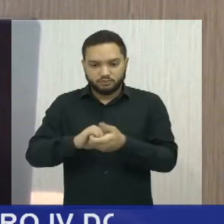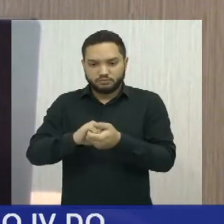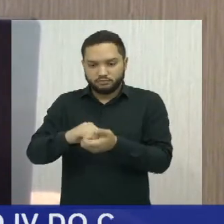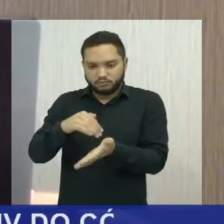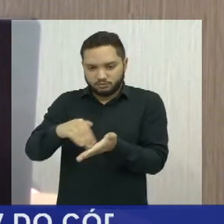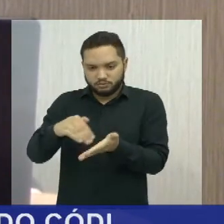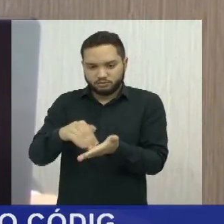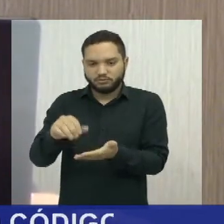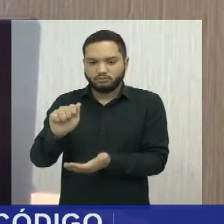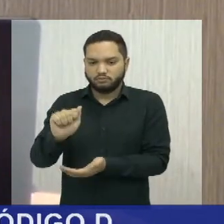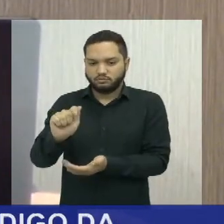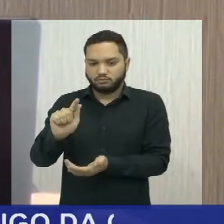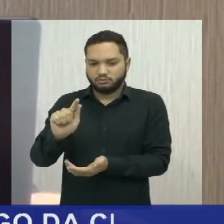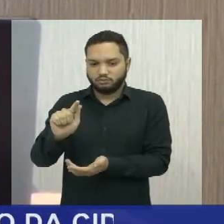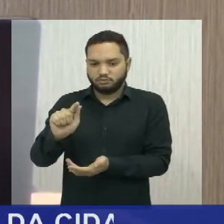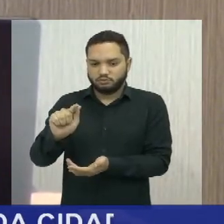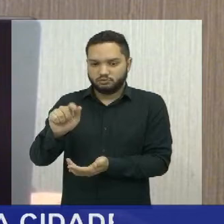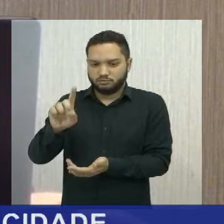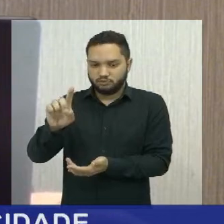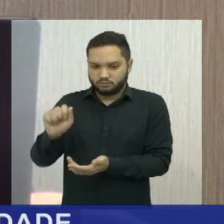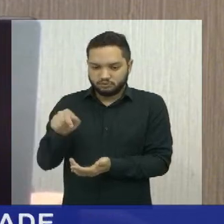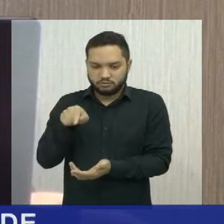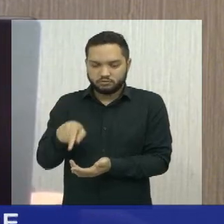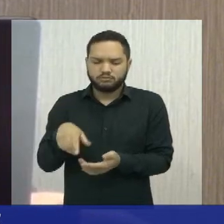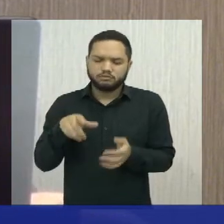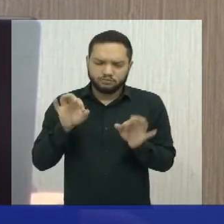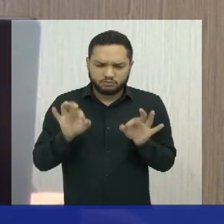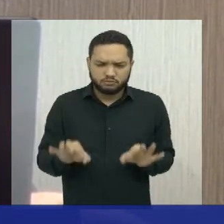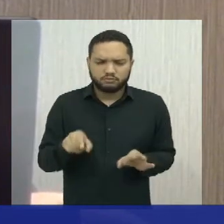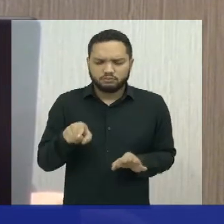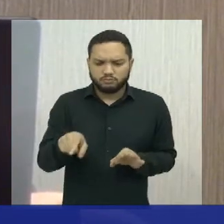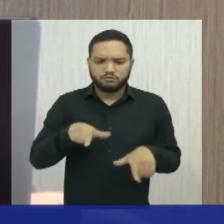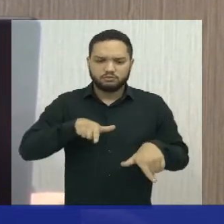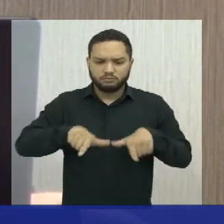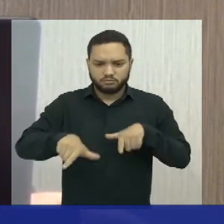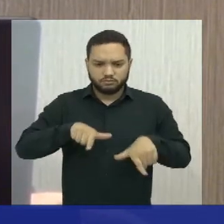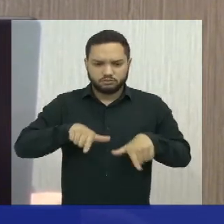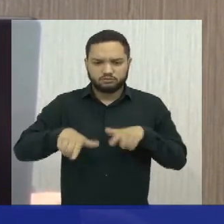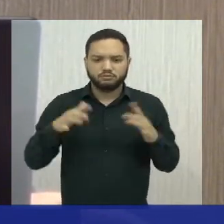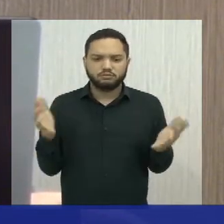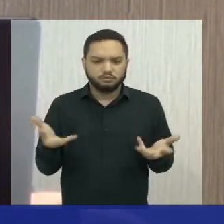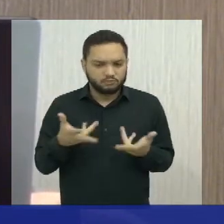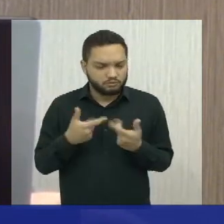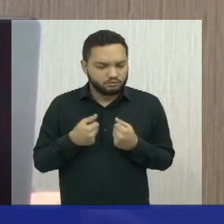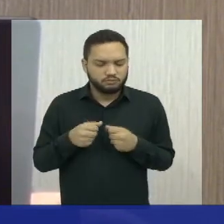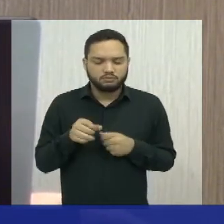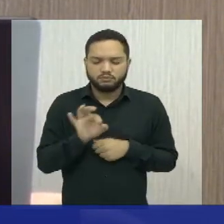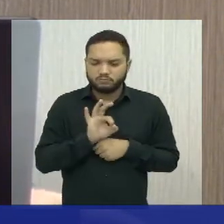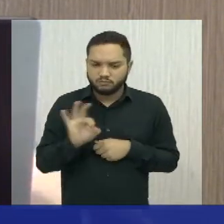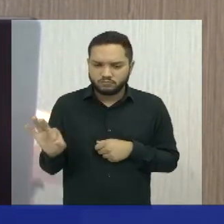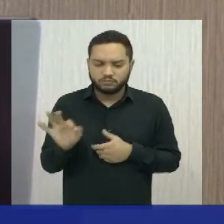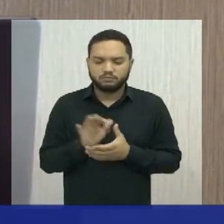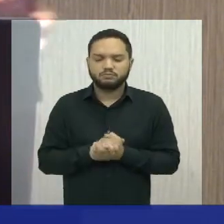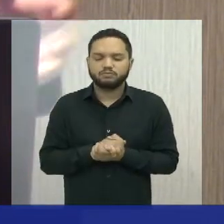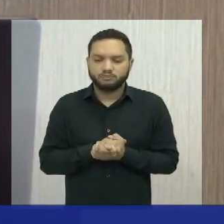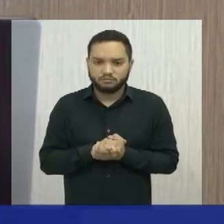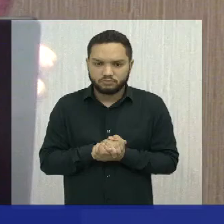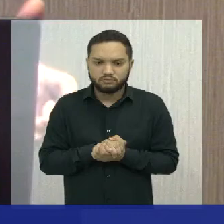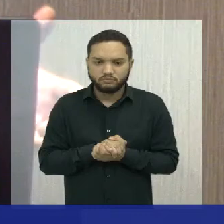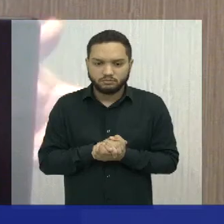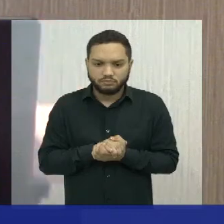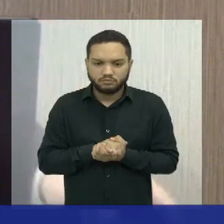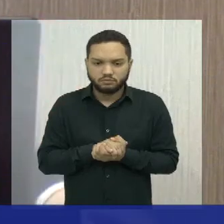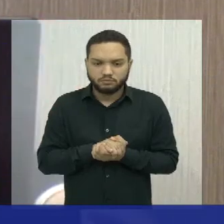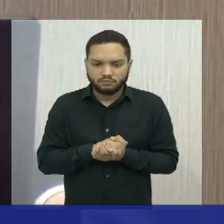Águida, com certeza tem feito um brilhante trabalho, um reconhecido trabalho, e estando